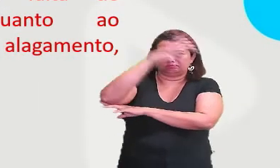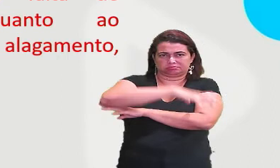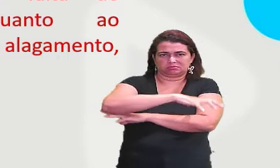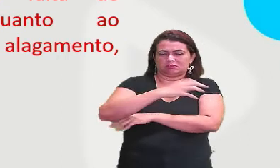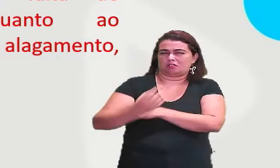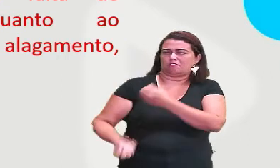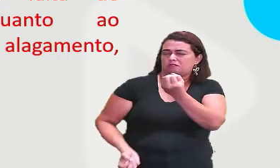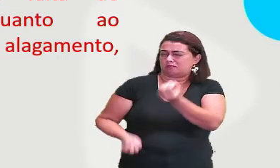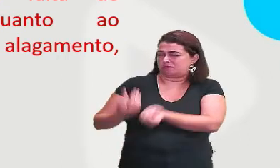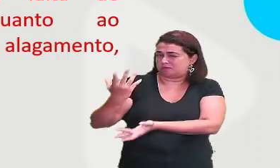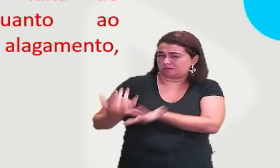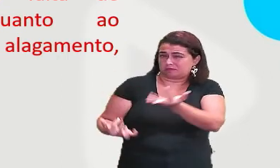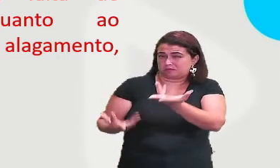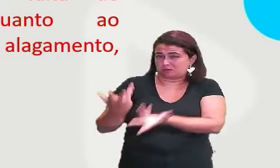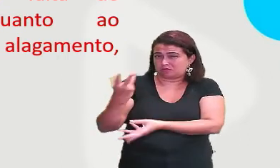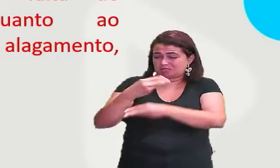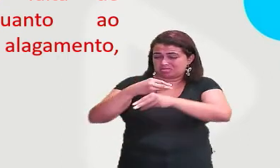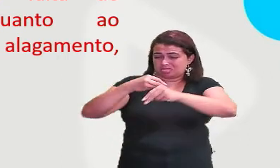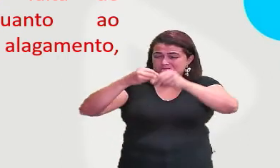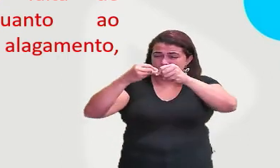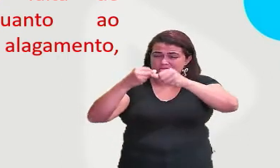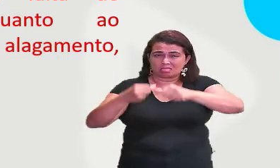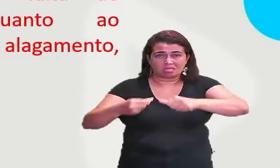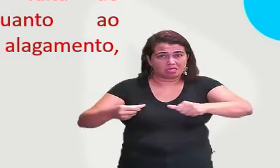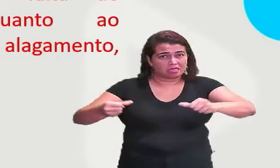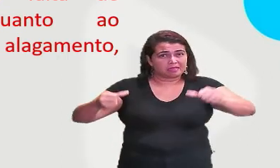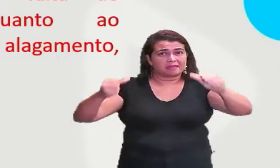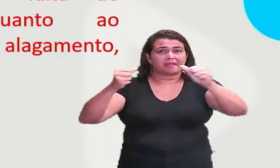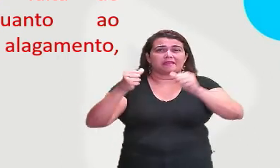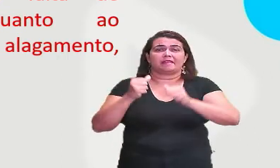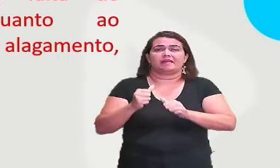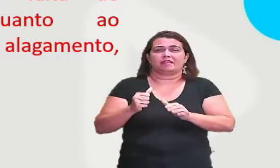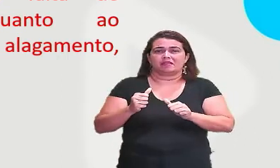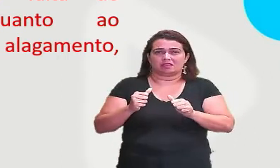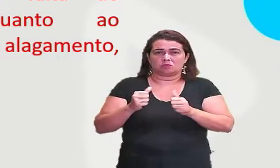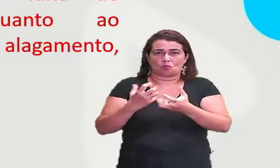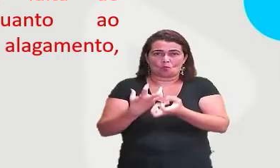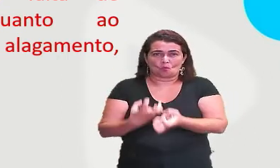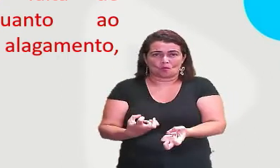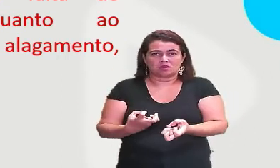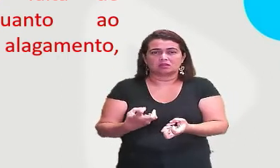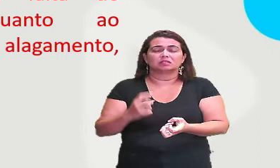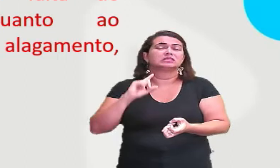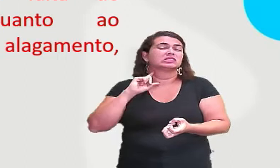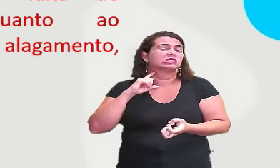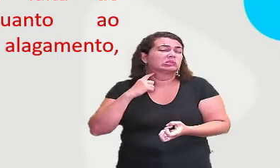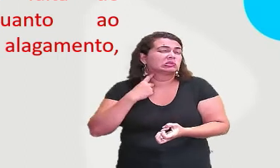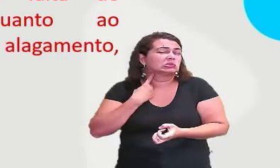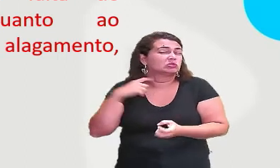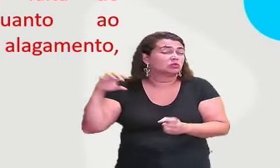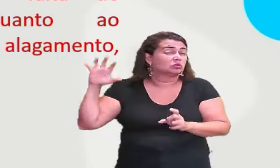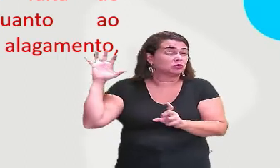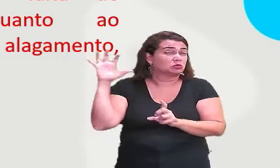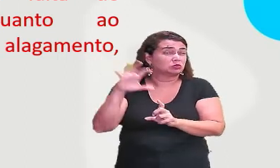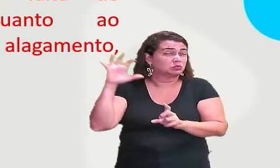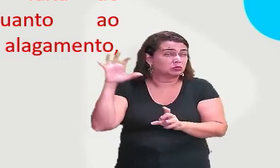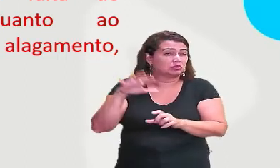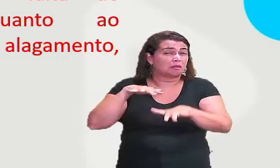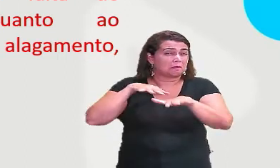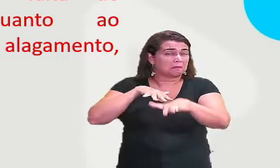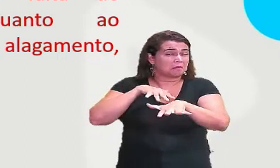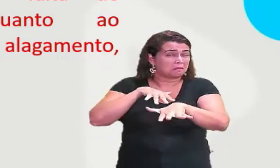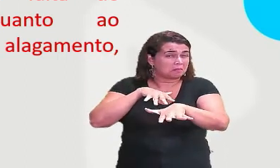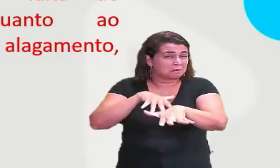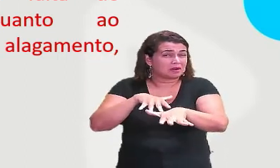queimadas, assoreamento, degradação do solo, poluição, congestionamento, falta